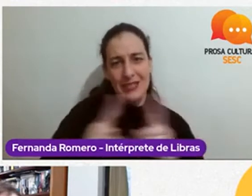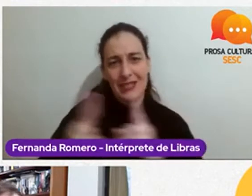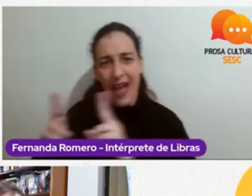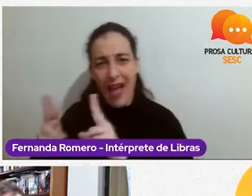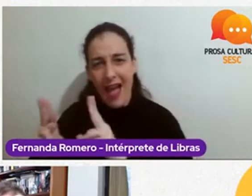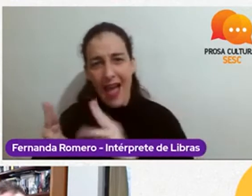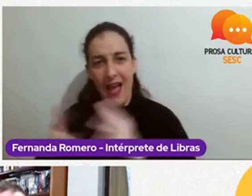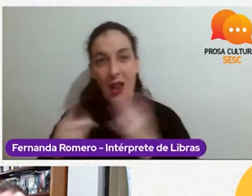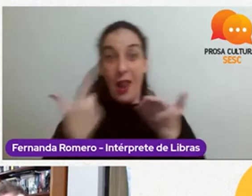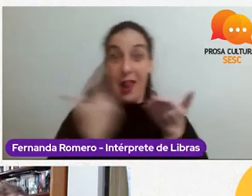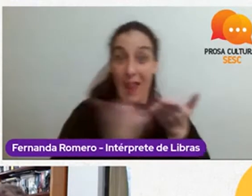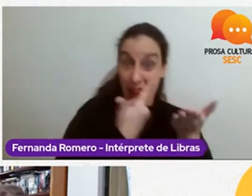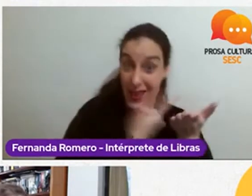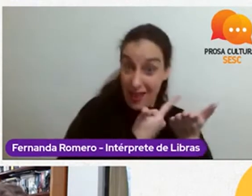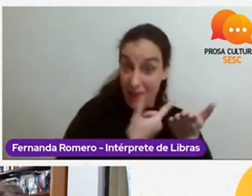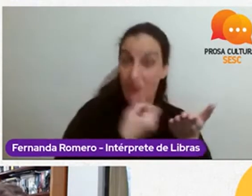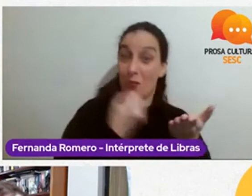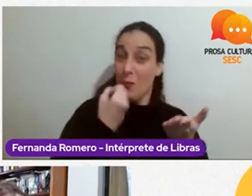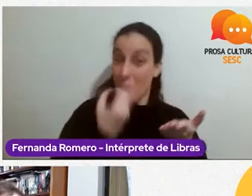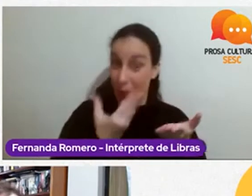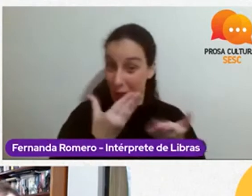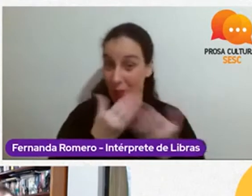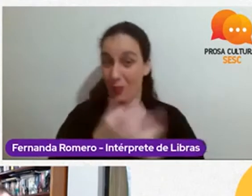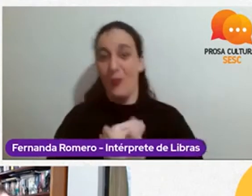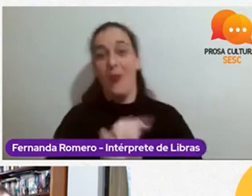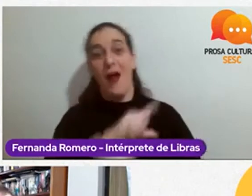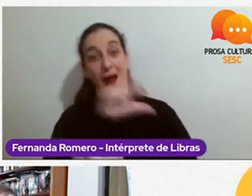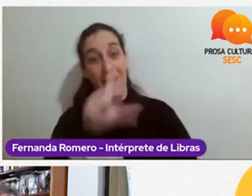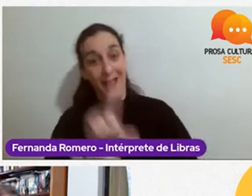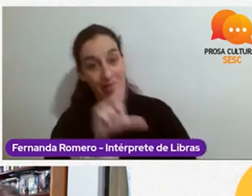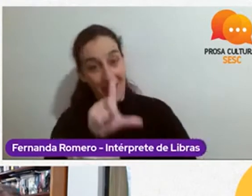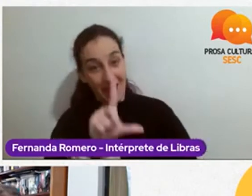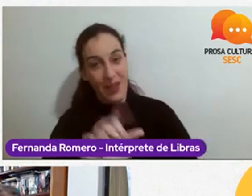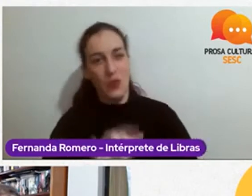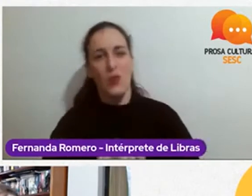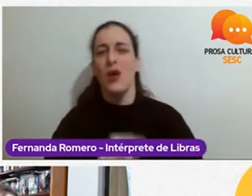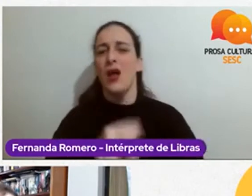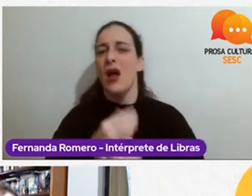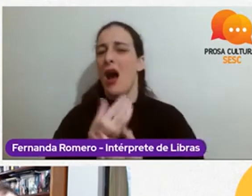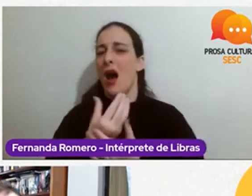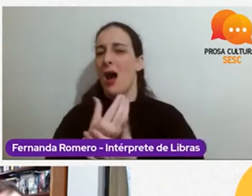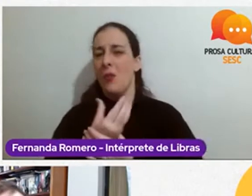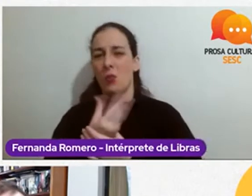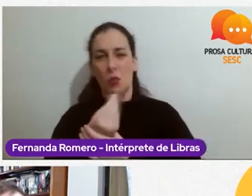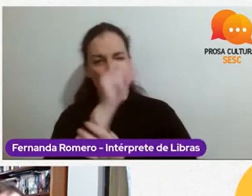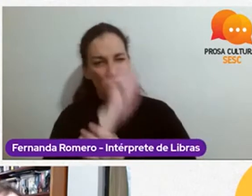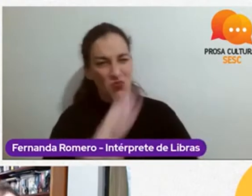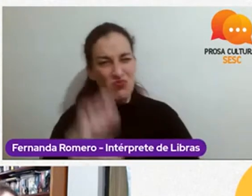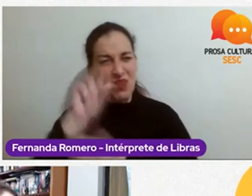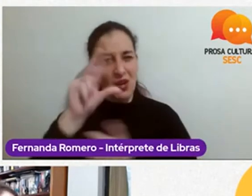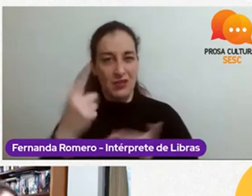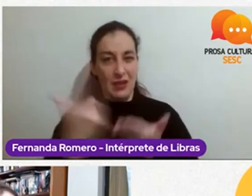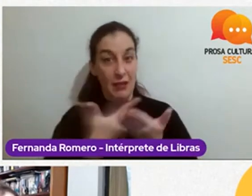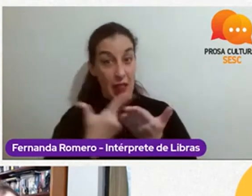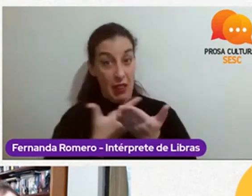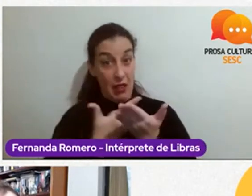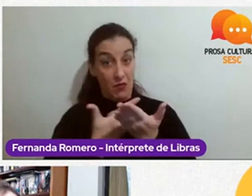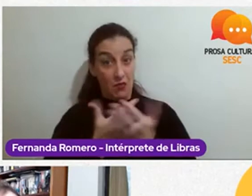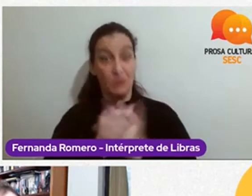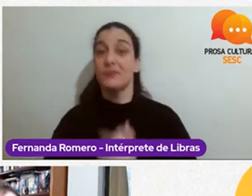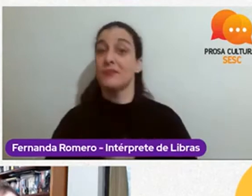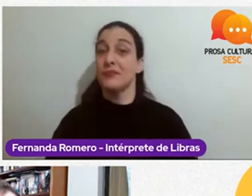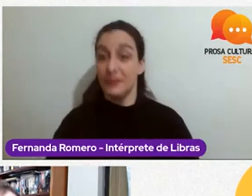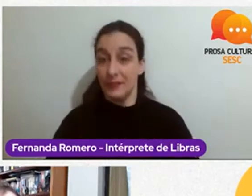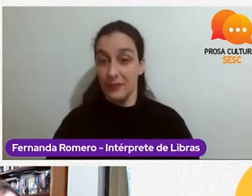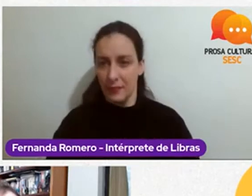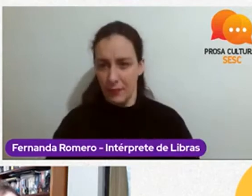novelas, um bom livro, a literatura, muito valorizada. Por incrível que pareça,